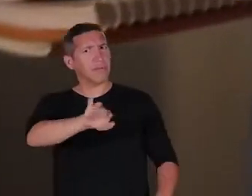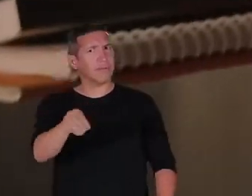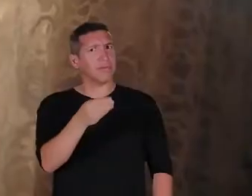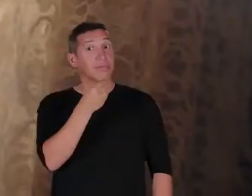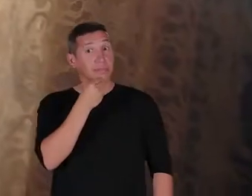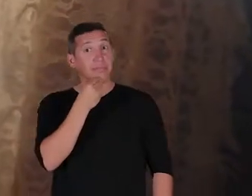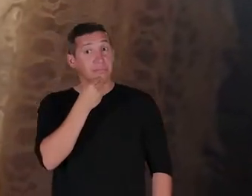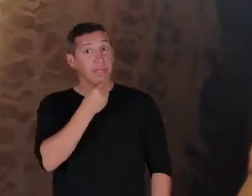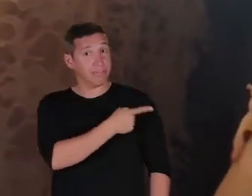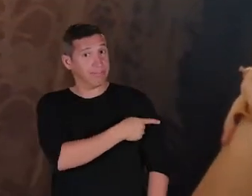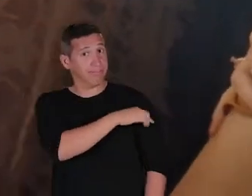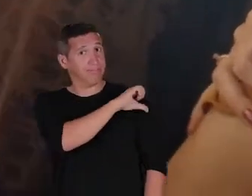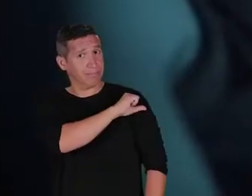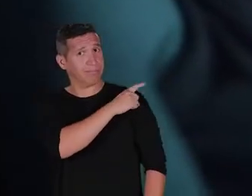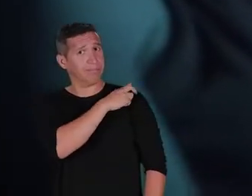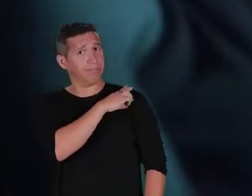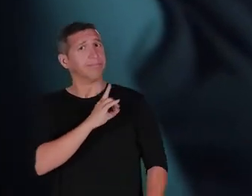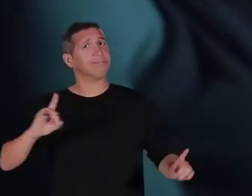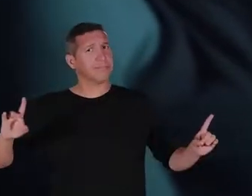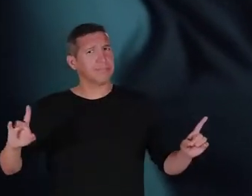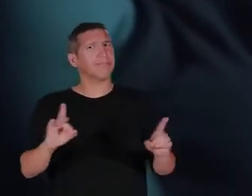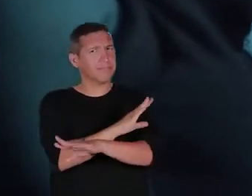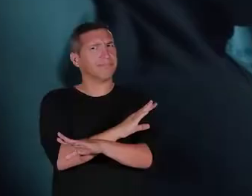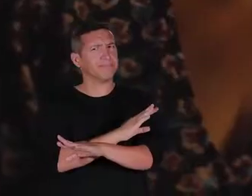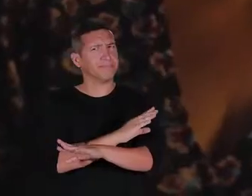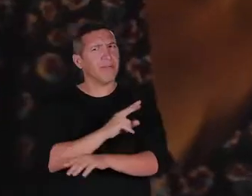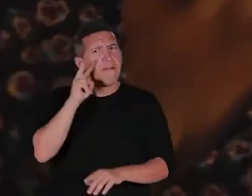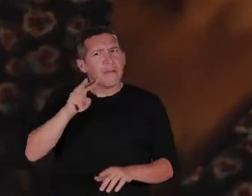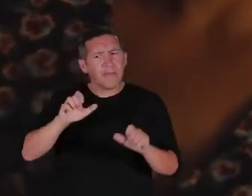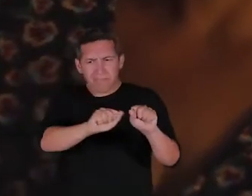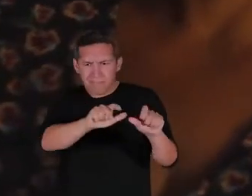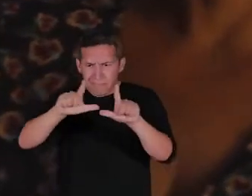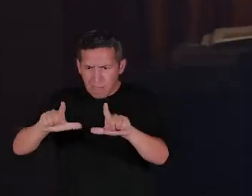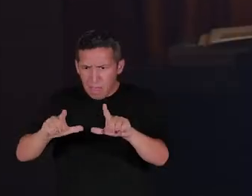falte. É a sua chance de concluir o ensino fundamental ou médio.